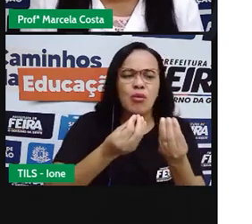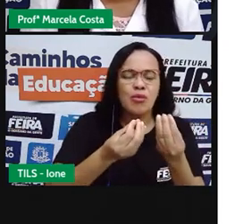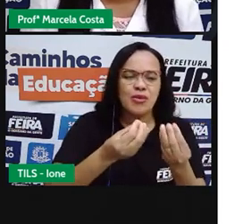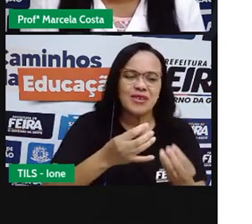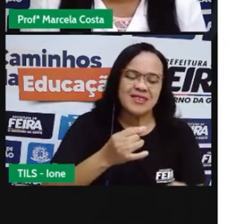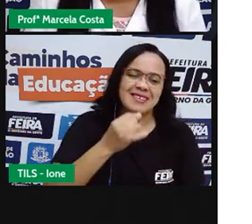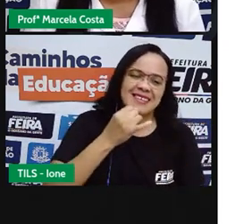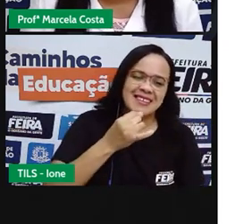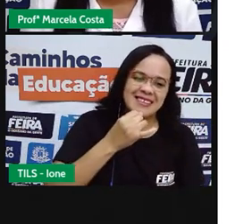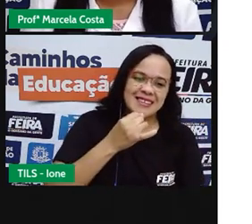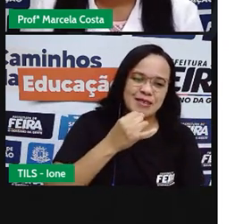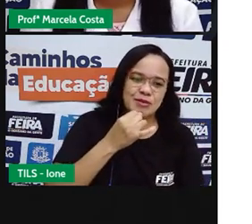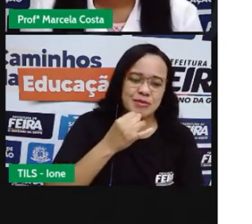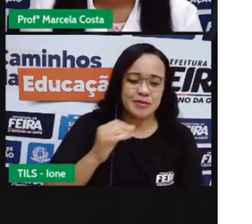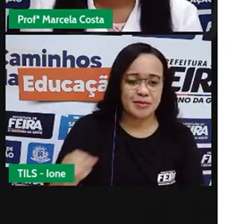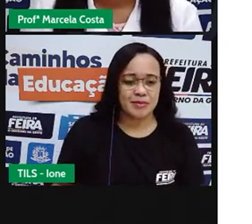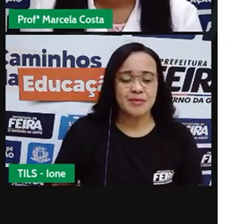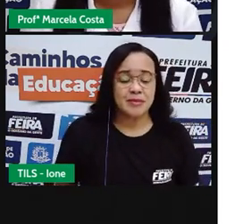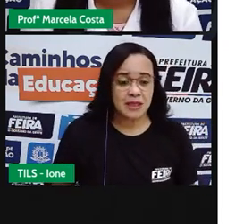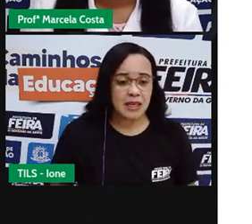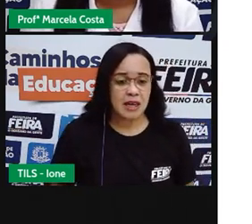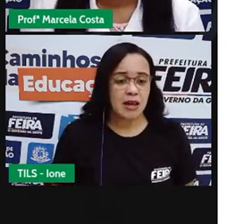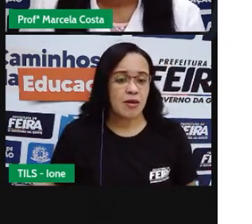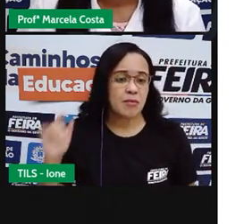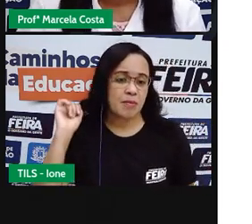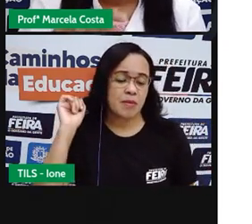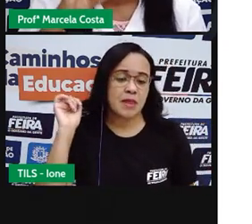pense aí num abacate.